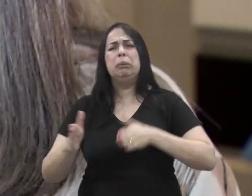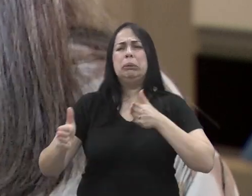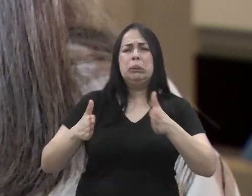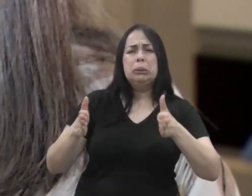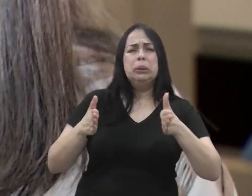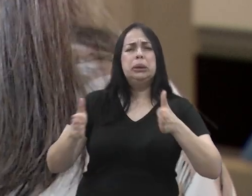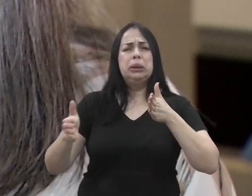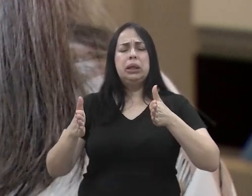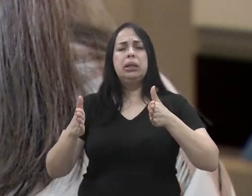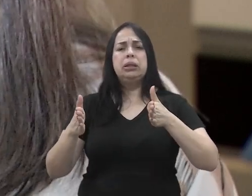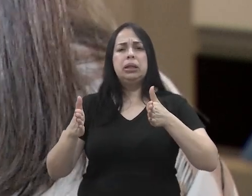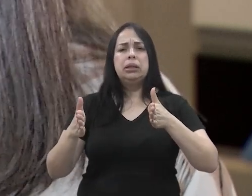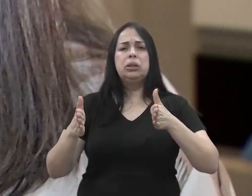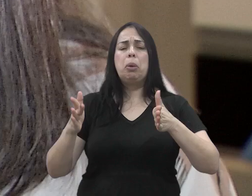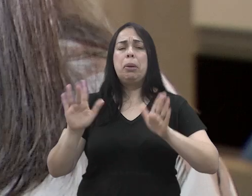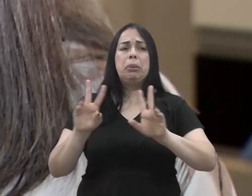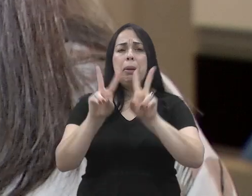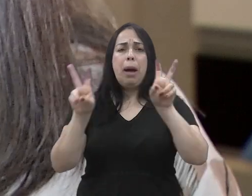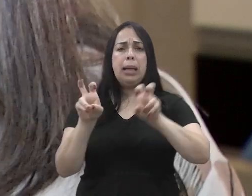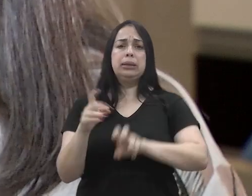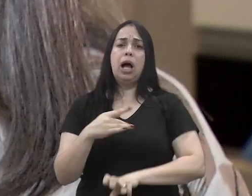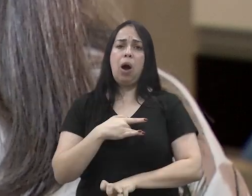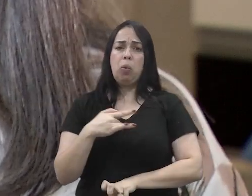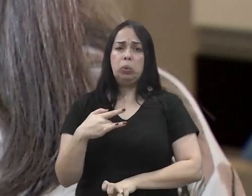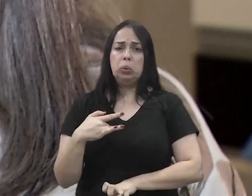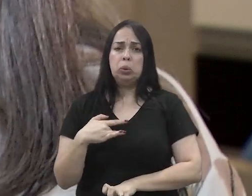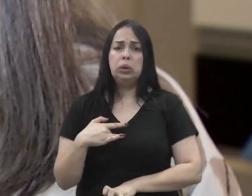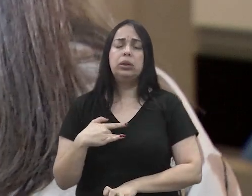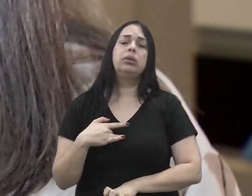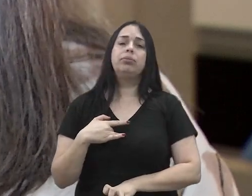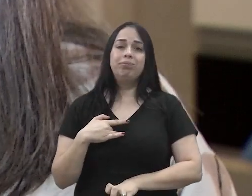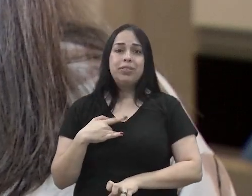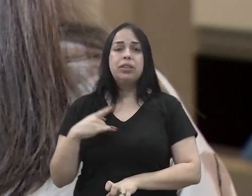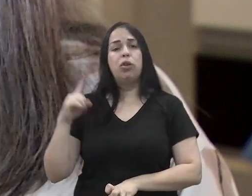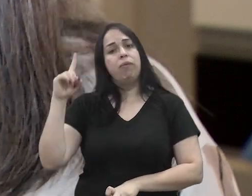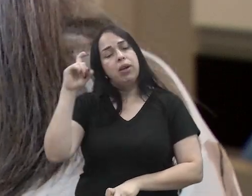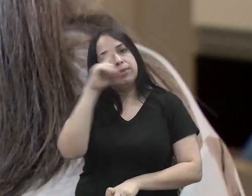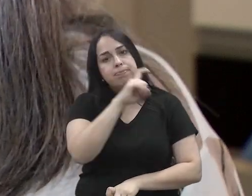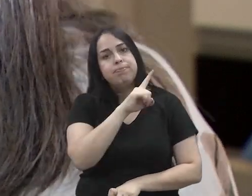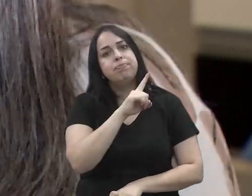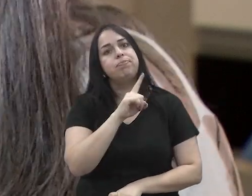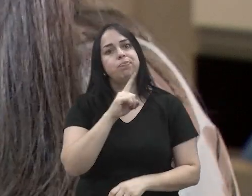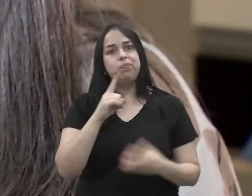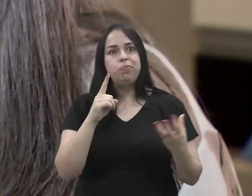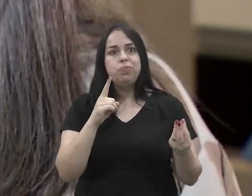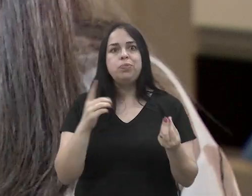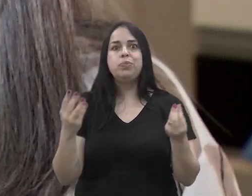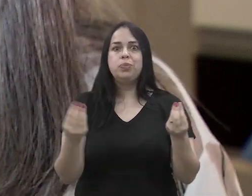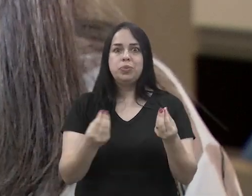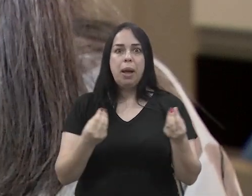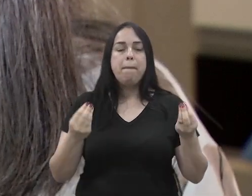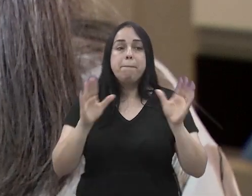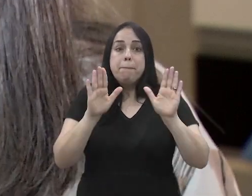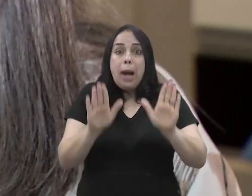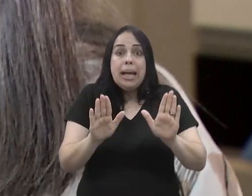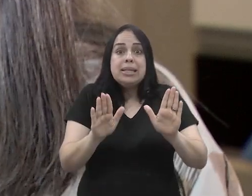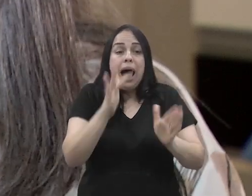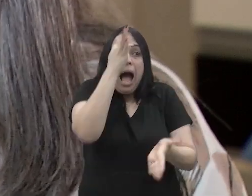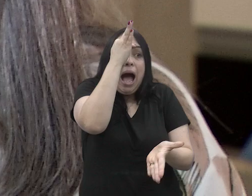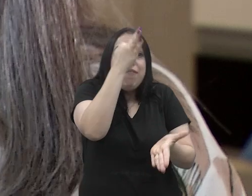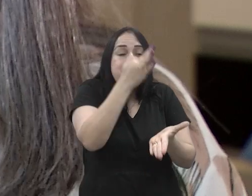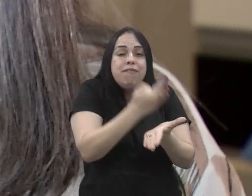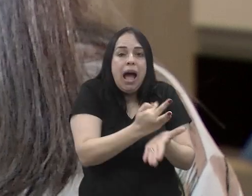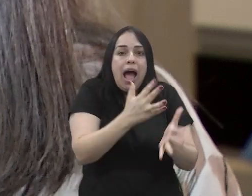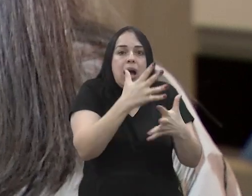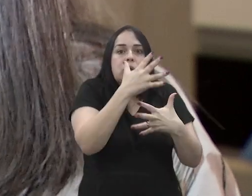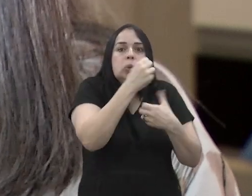passou por momentos relacionados à saúde, né, por mim mesma, e que essa parte de religião